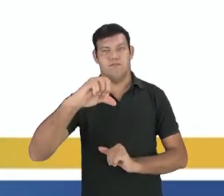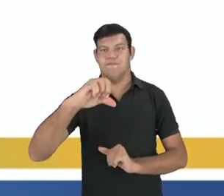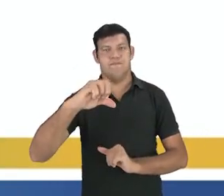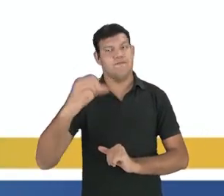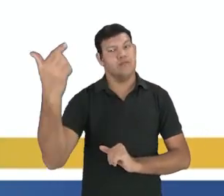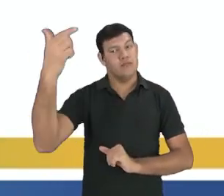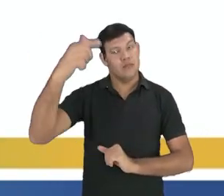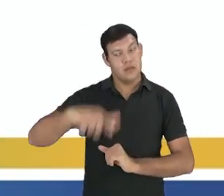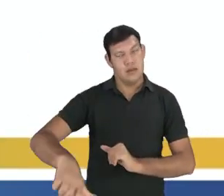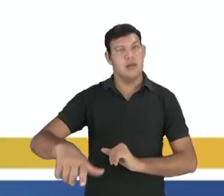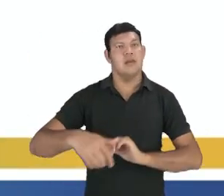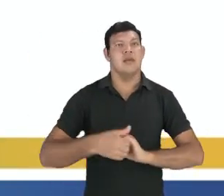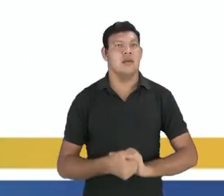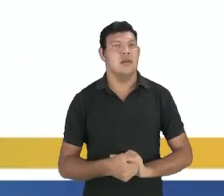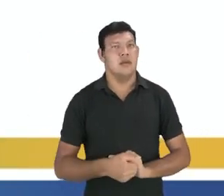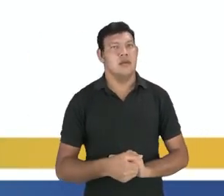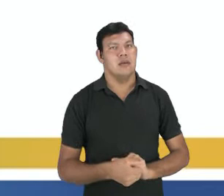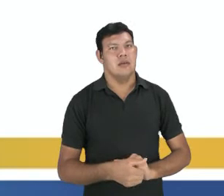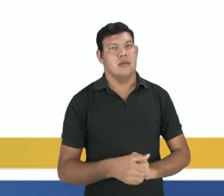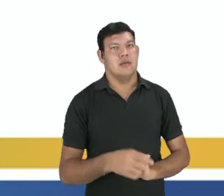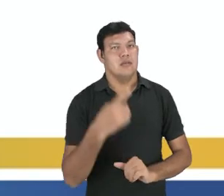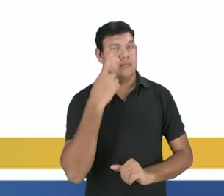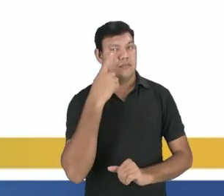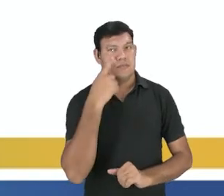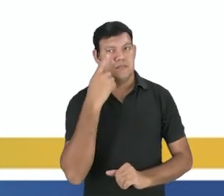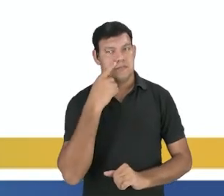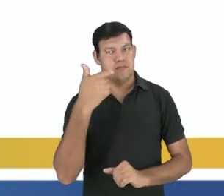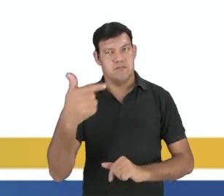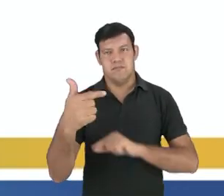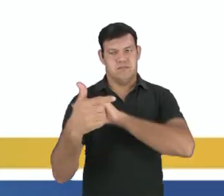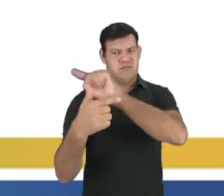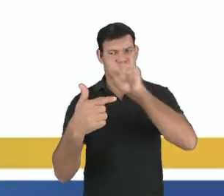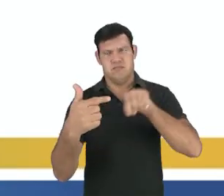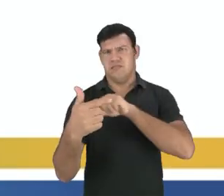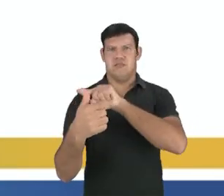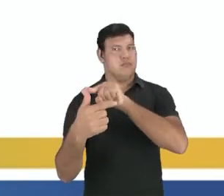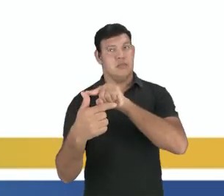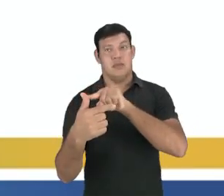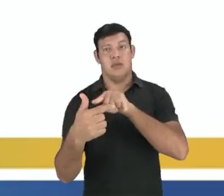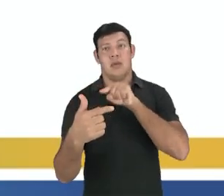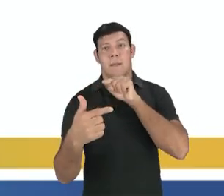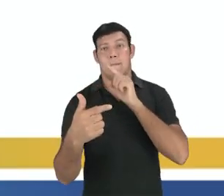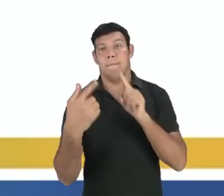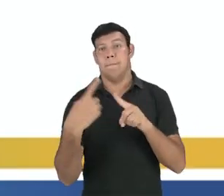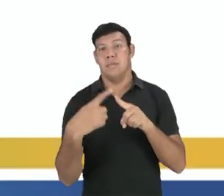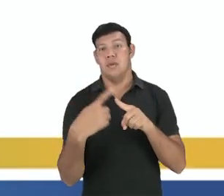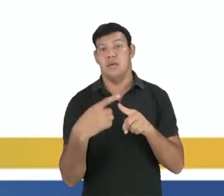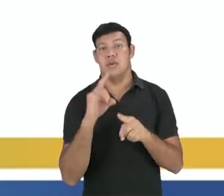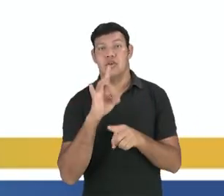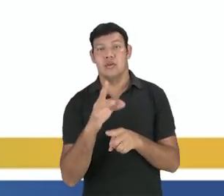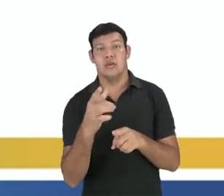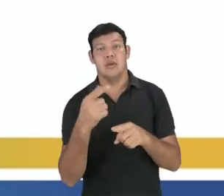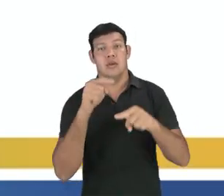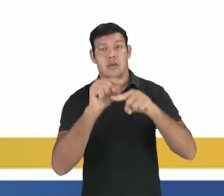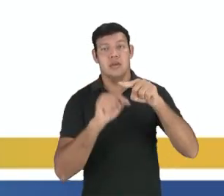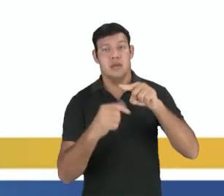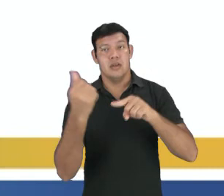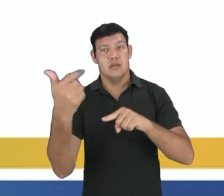para 2, eu vou repetir, ok? Observe que eu não destaquei esse 2, por quê? Porque ele não dividiu 9, eu só